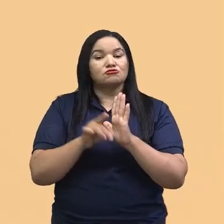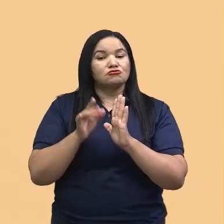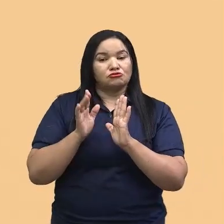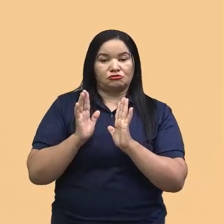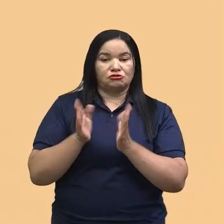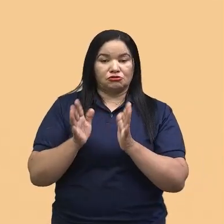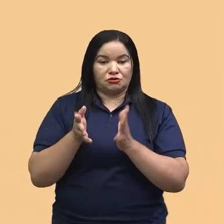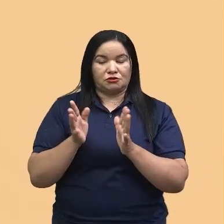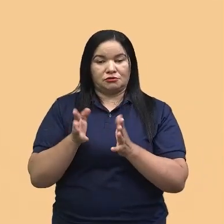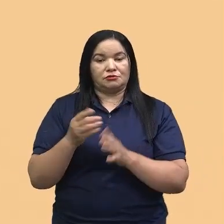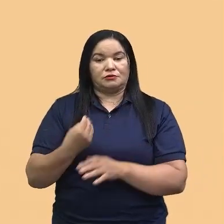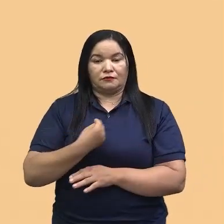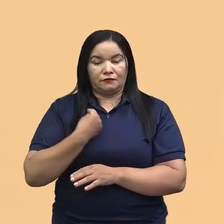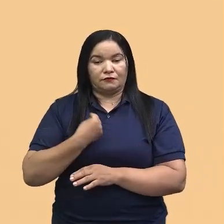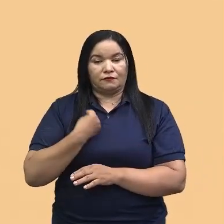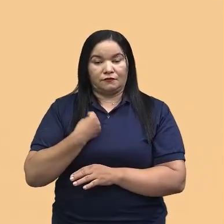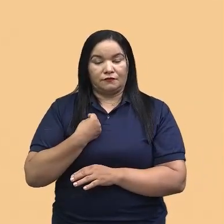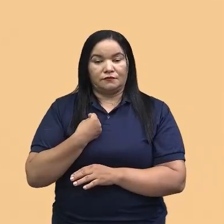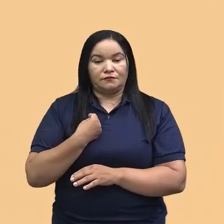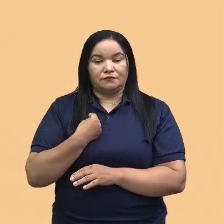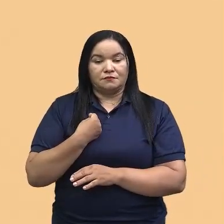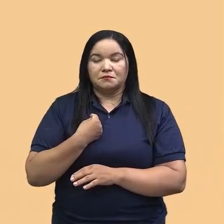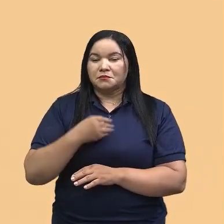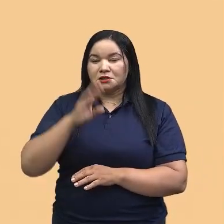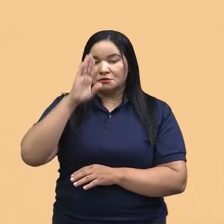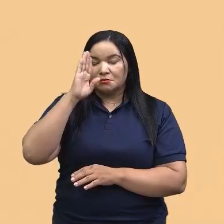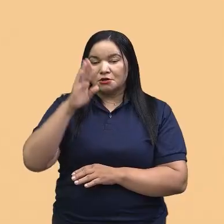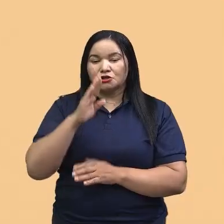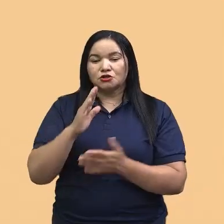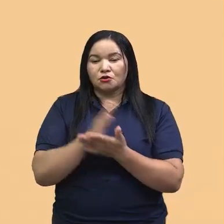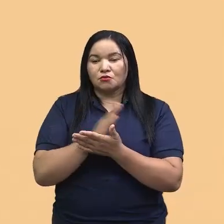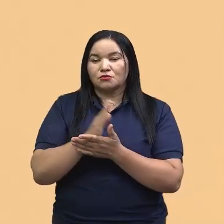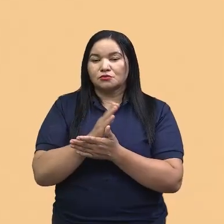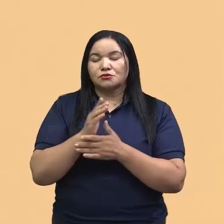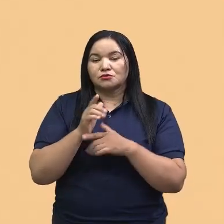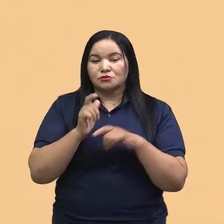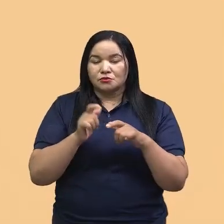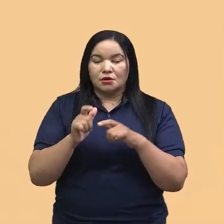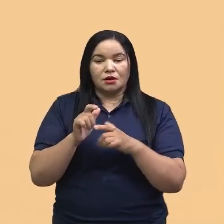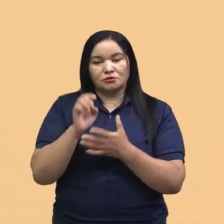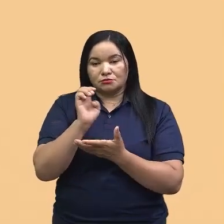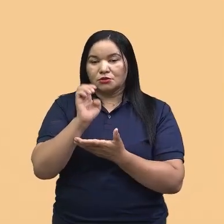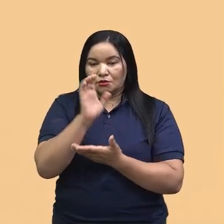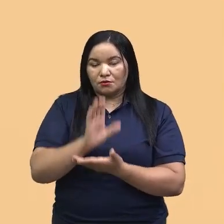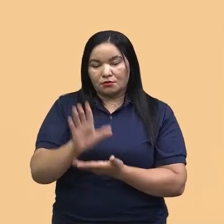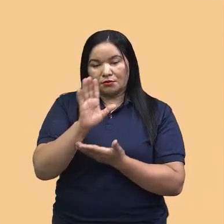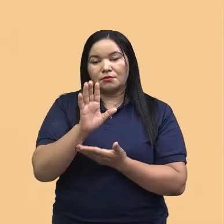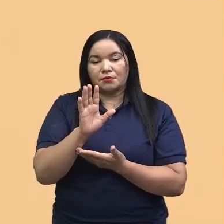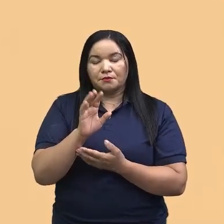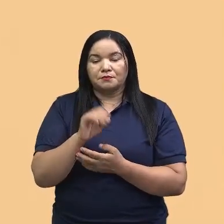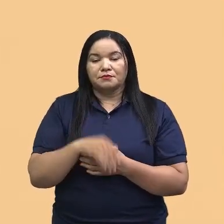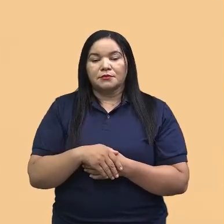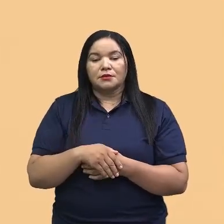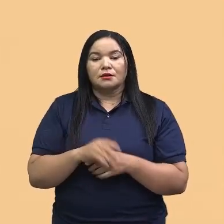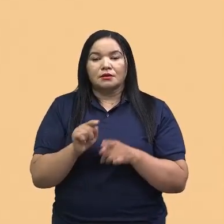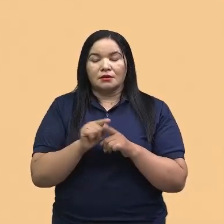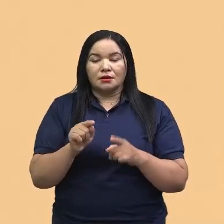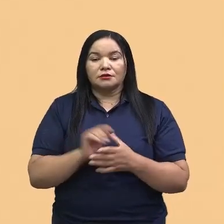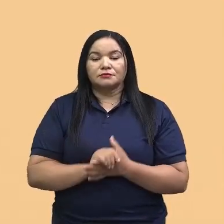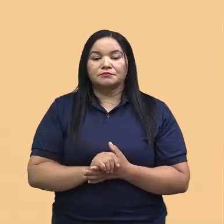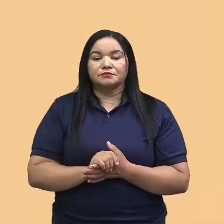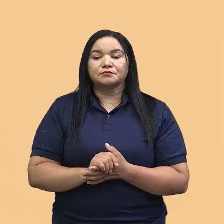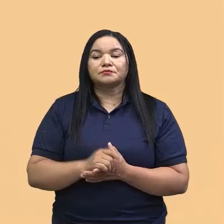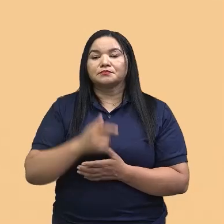eram amplamente vividos, principalmente no continente europeu. Então, de forma muito